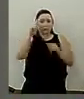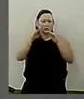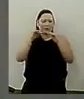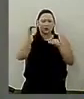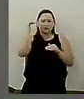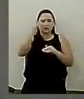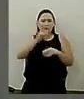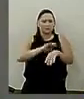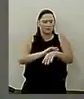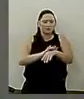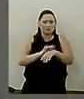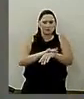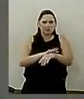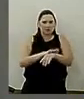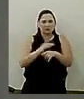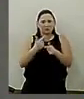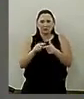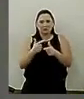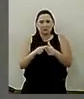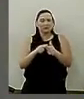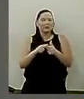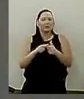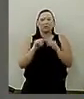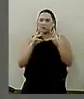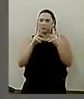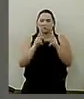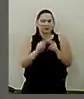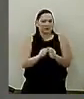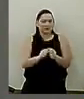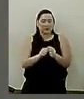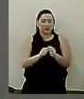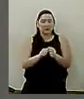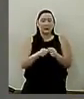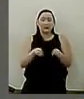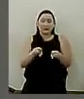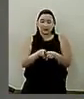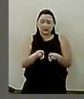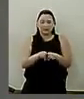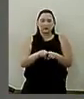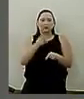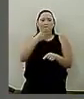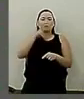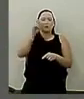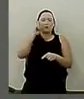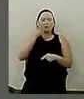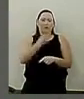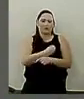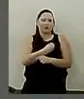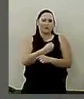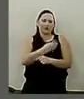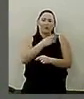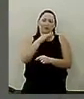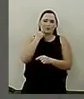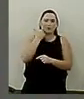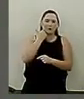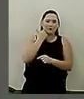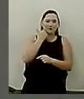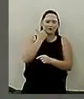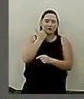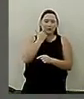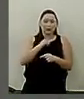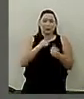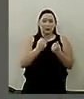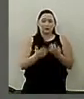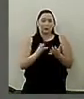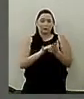todas as enfermidades, pois Ele tem controle sobre elas. E Ele é o Senhor da vida e da morte, pois